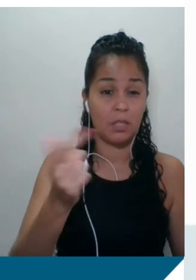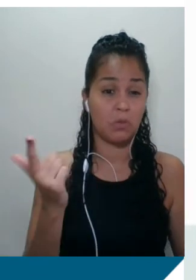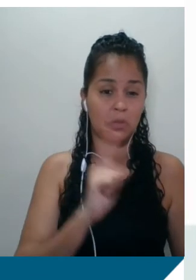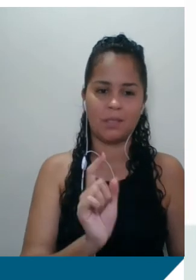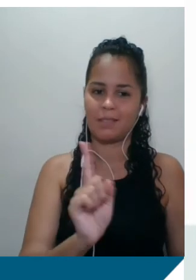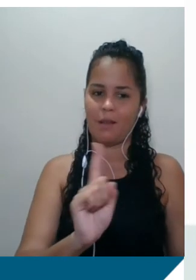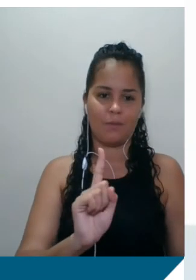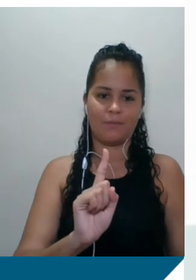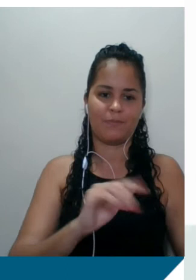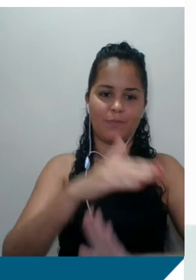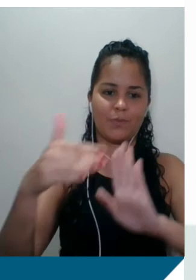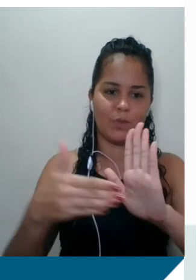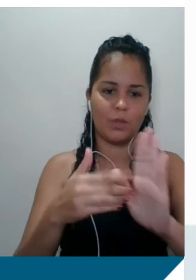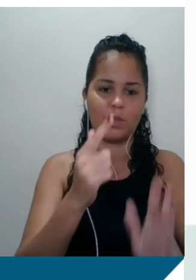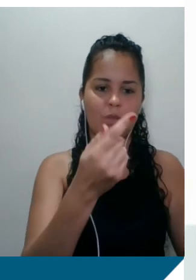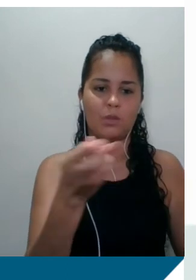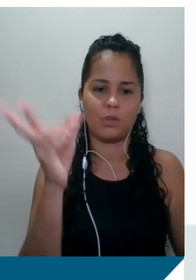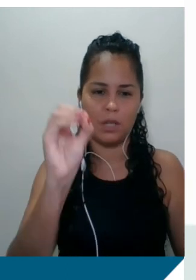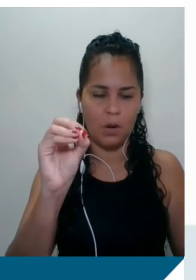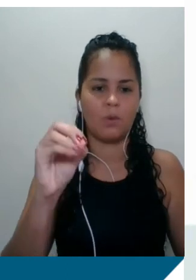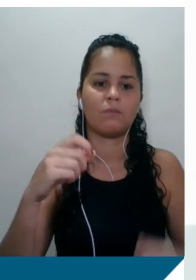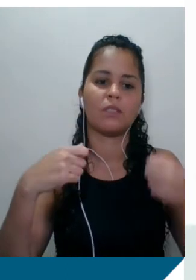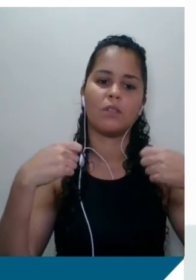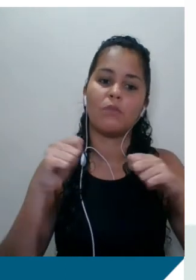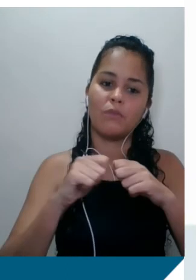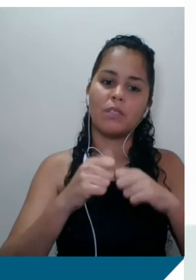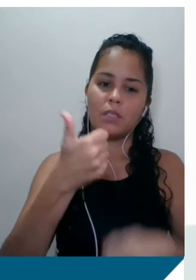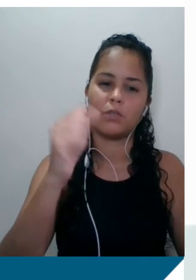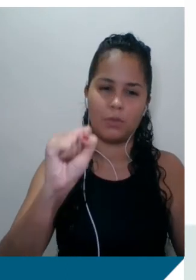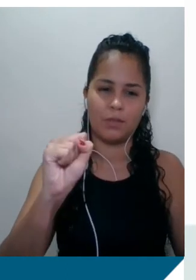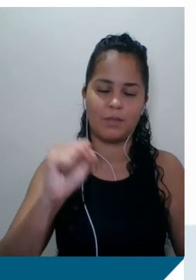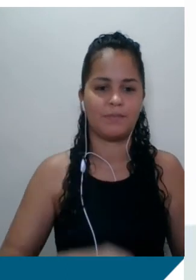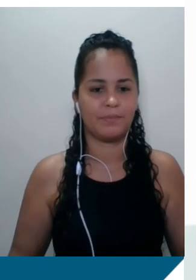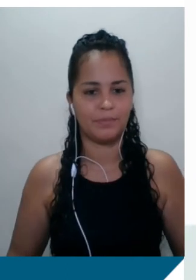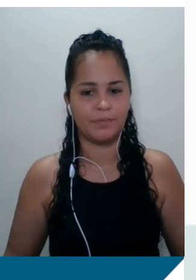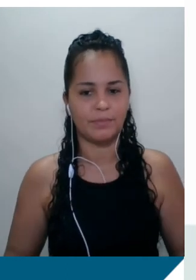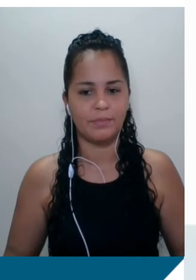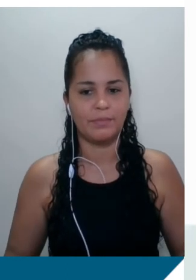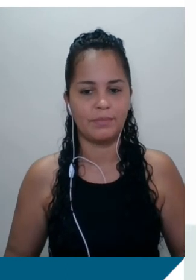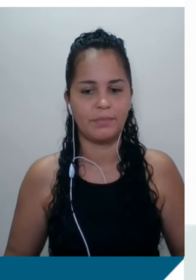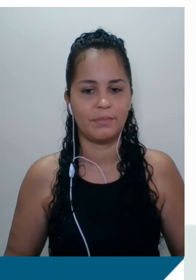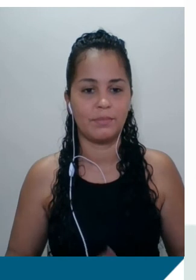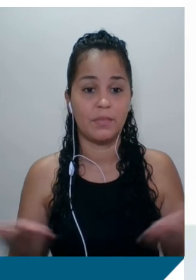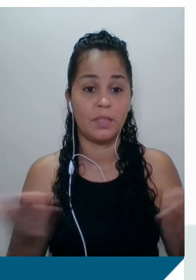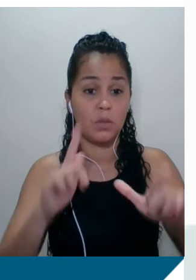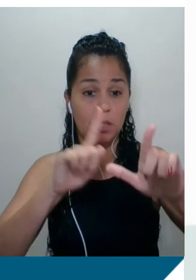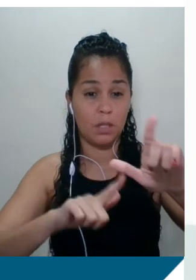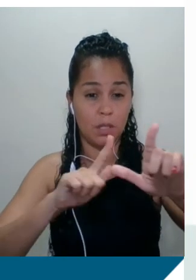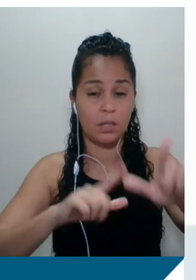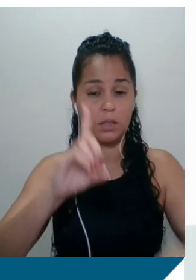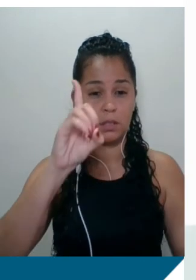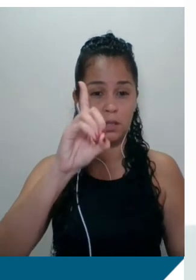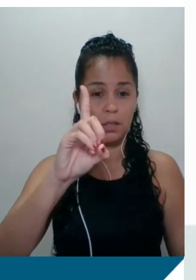faça. Se eu fizer 17, não vai ser o suficiente para transportar todos os grãos. Então, faço 18.